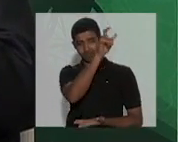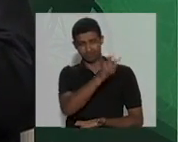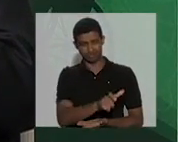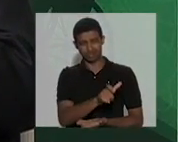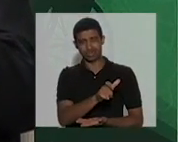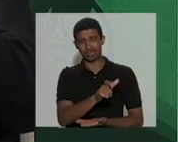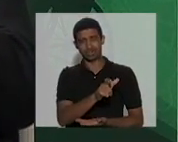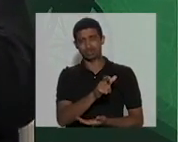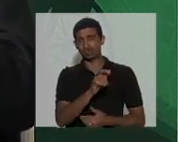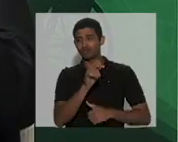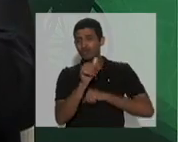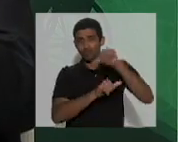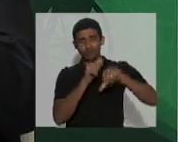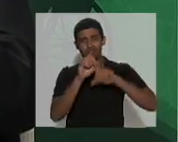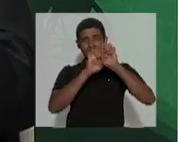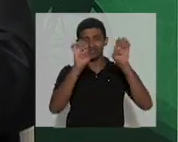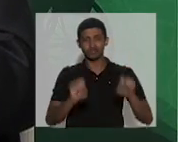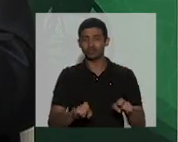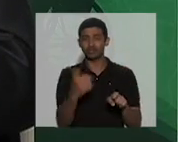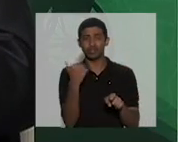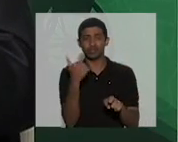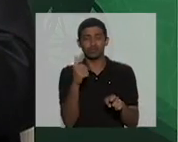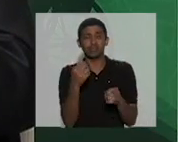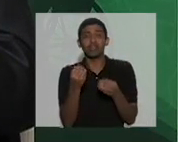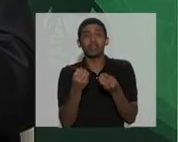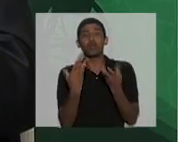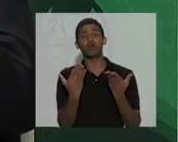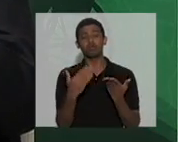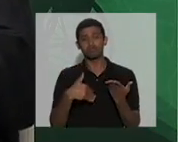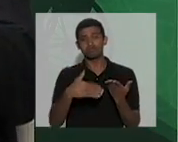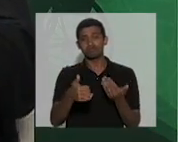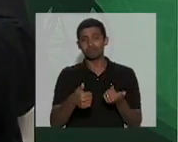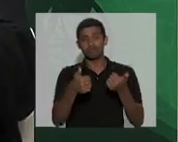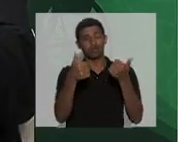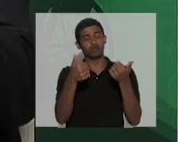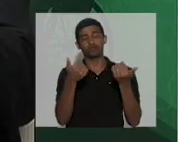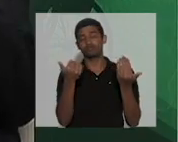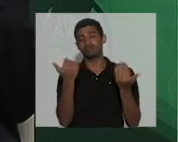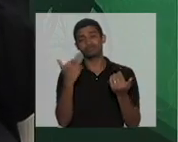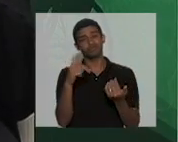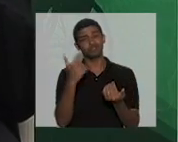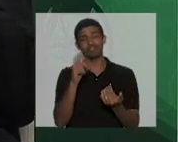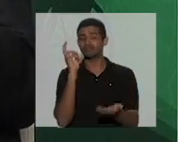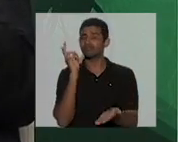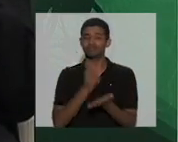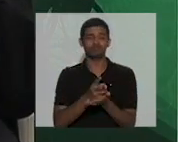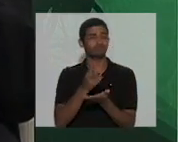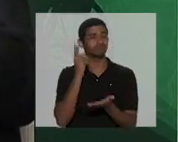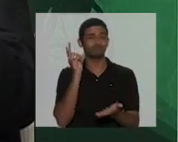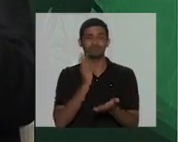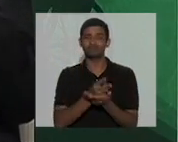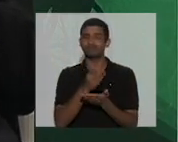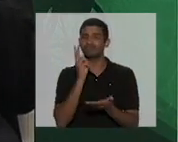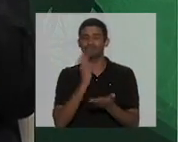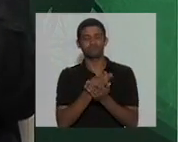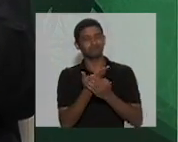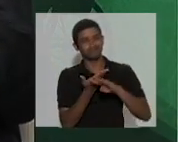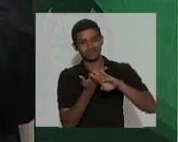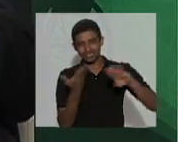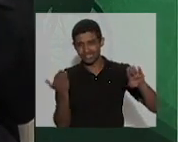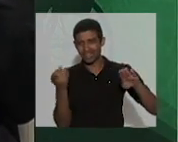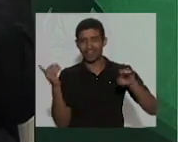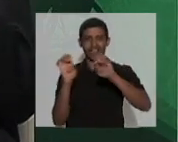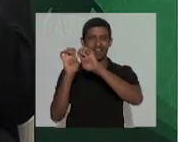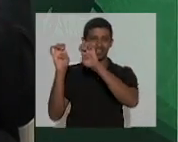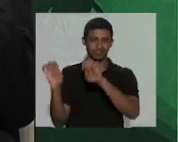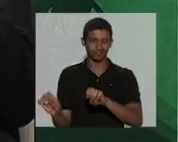uma mudança de estrutura na organização dessas entidades, vai continuar havendo esse distanciamento.